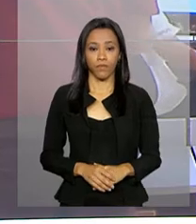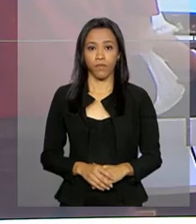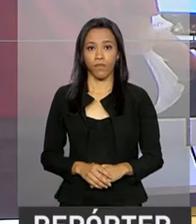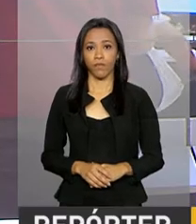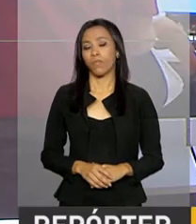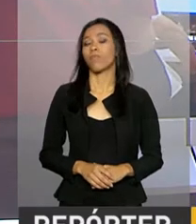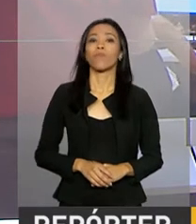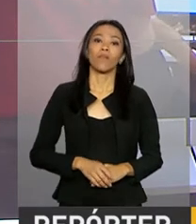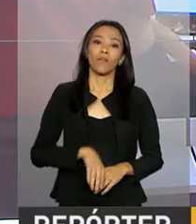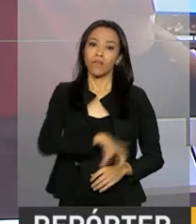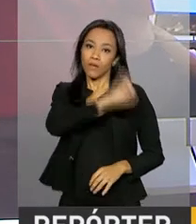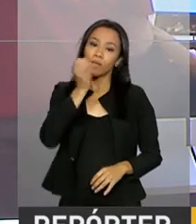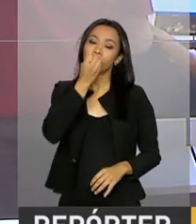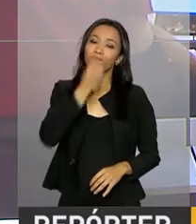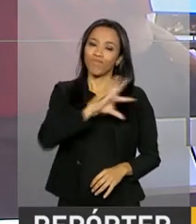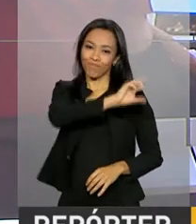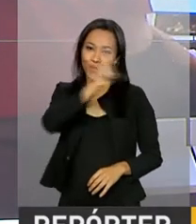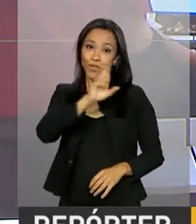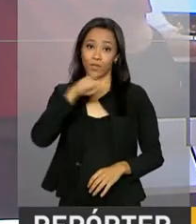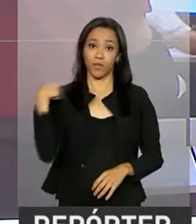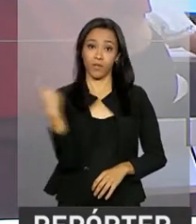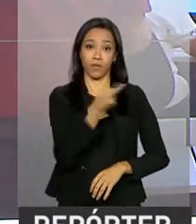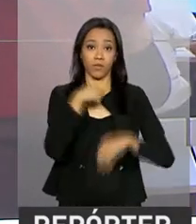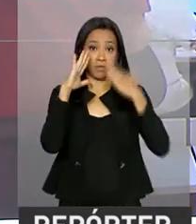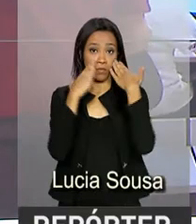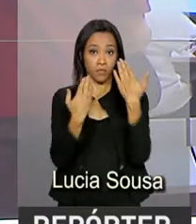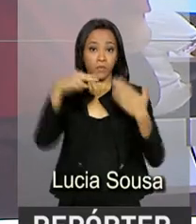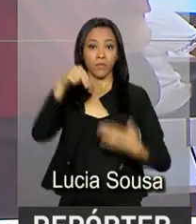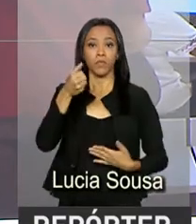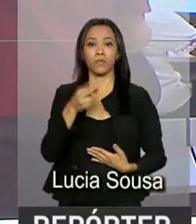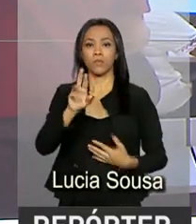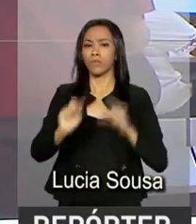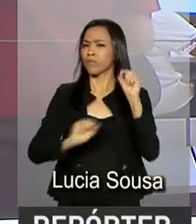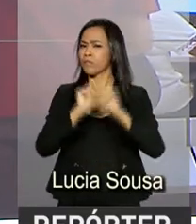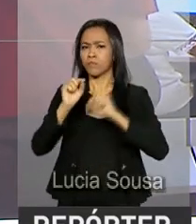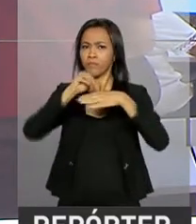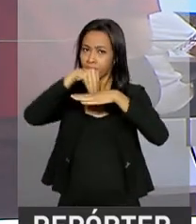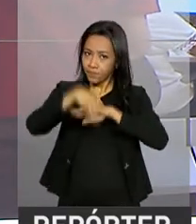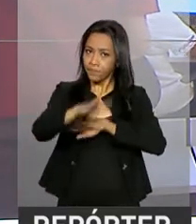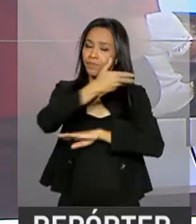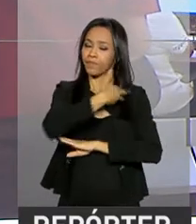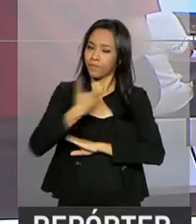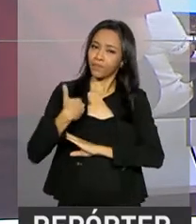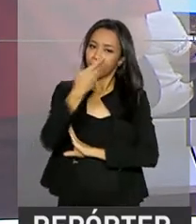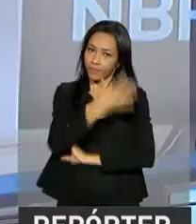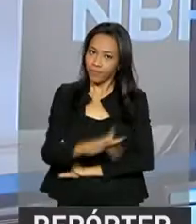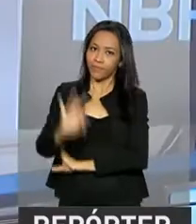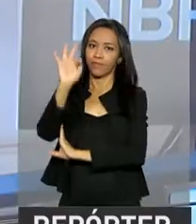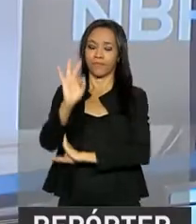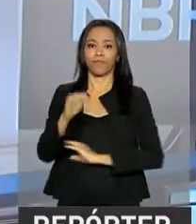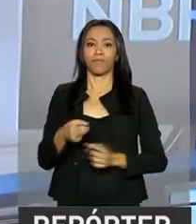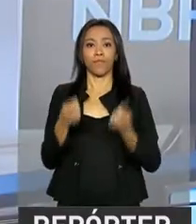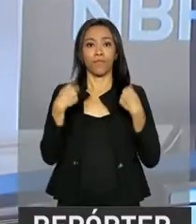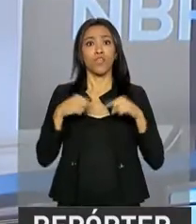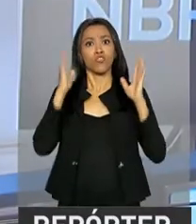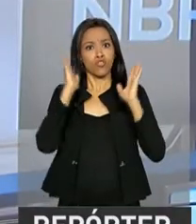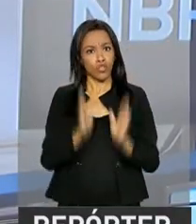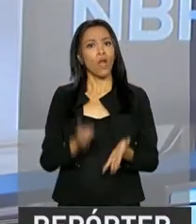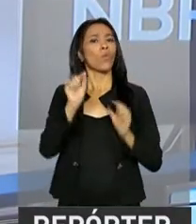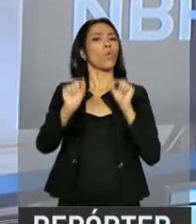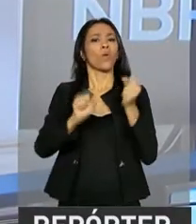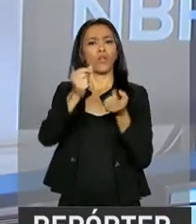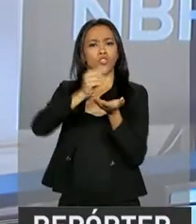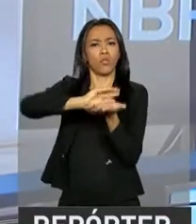olá bom dia de vôo estamos de volta com o repórter br e as notícias do governo federal olha foram liberados recursos